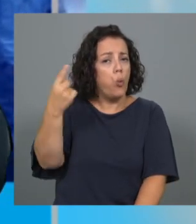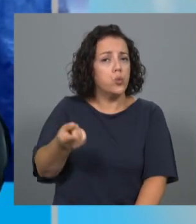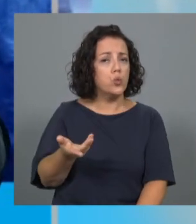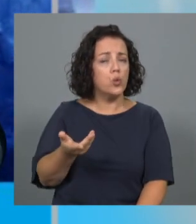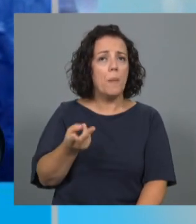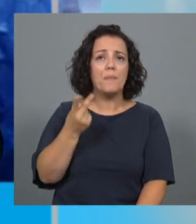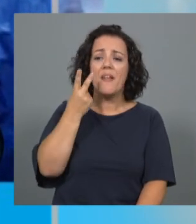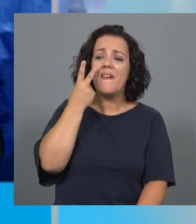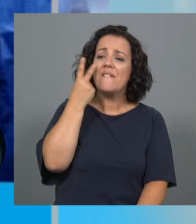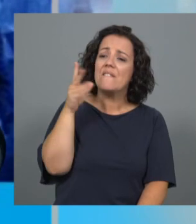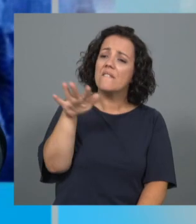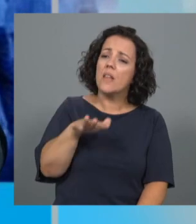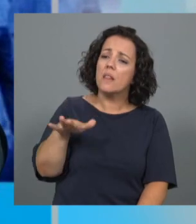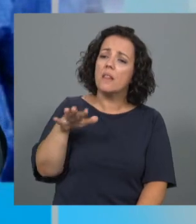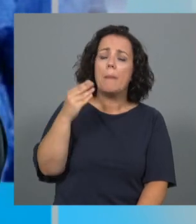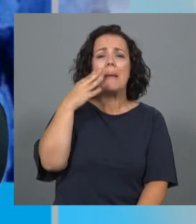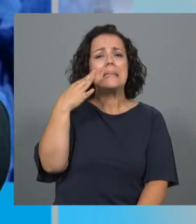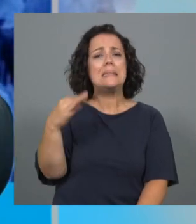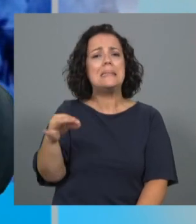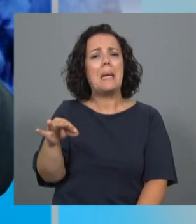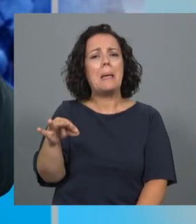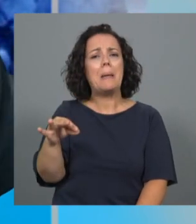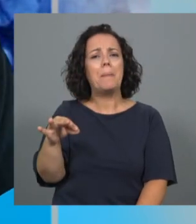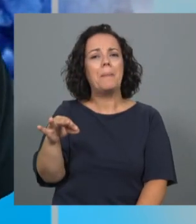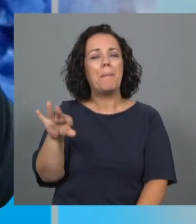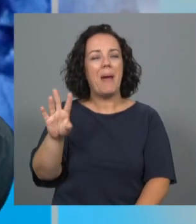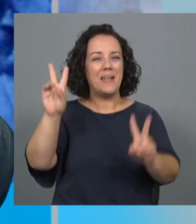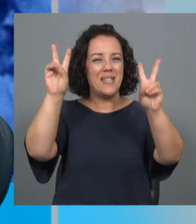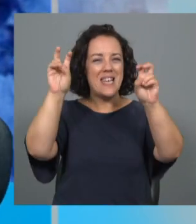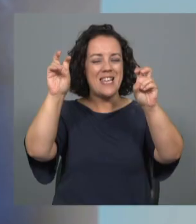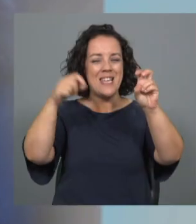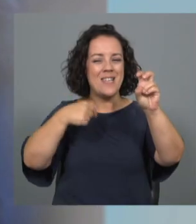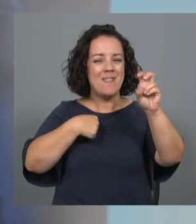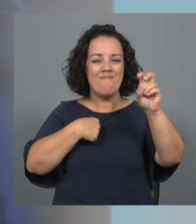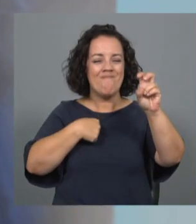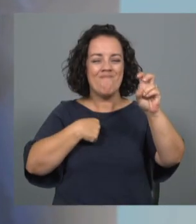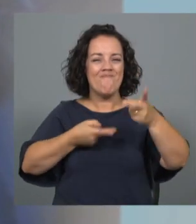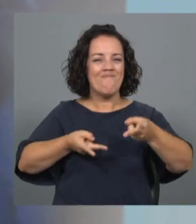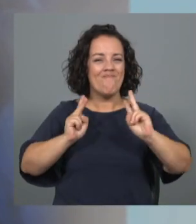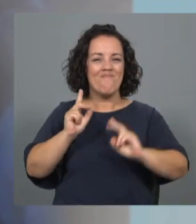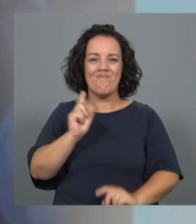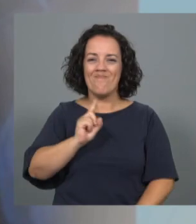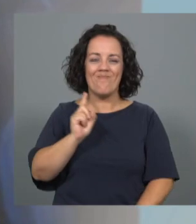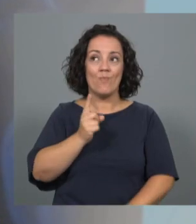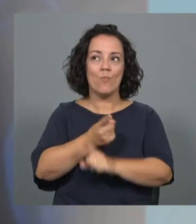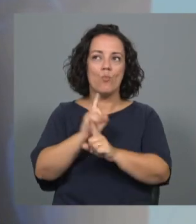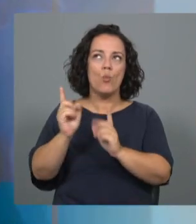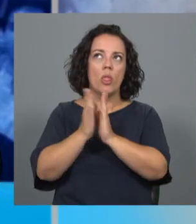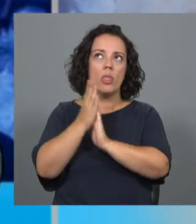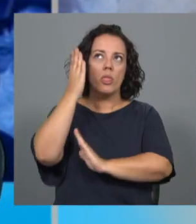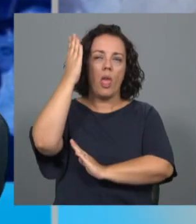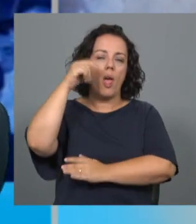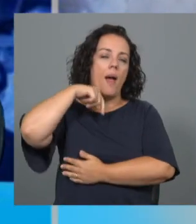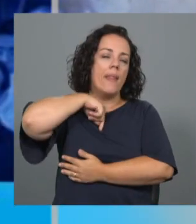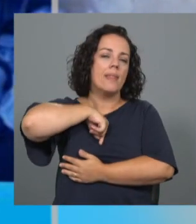me parecia mais simples, mas eu nesse sentido não era completamente livre, porque Deus me impelia de